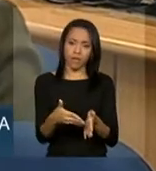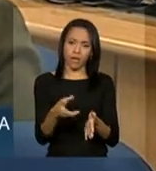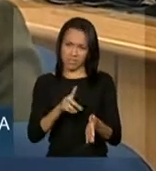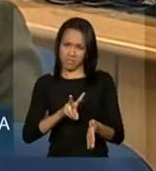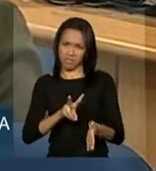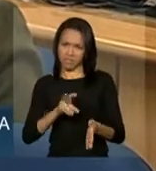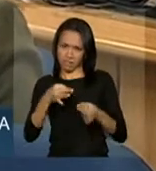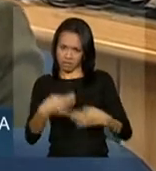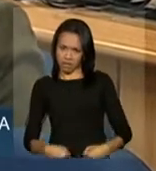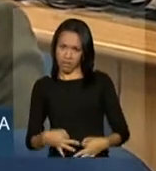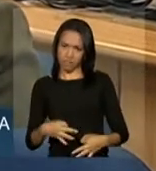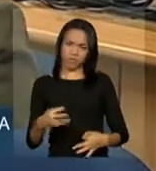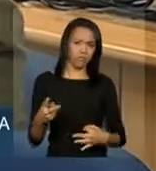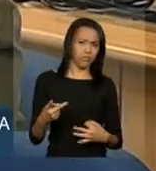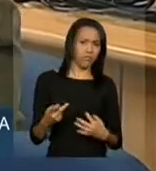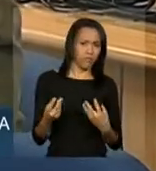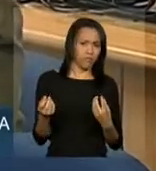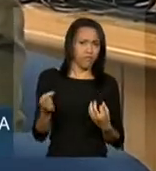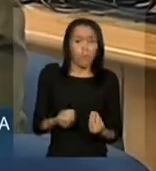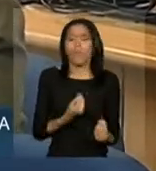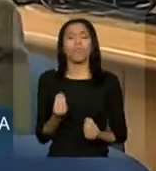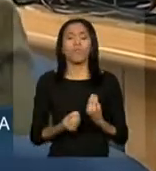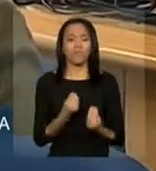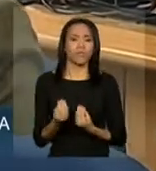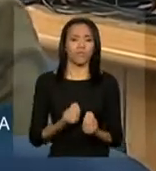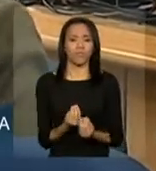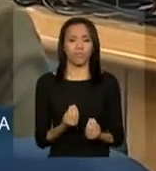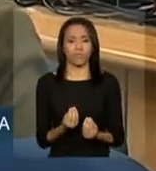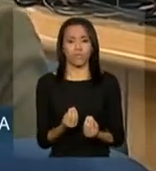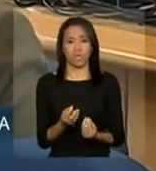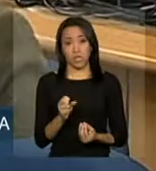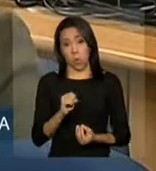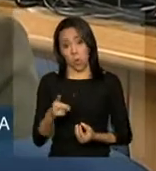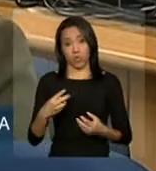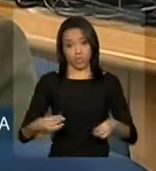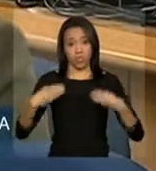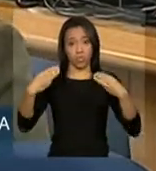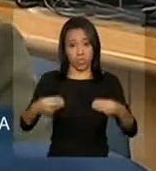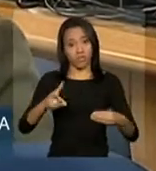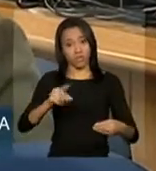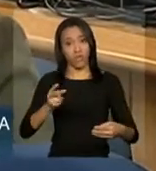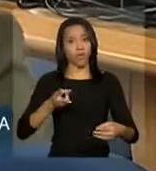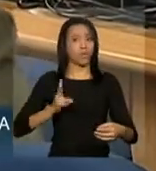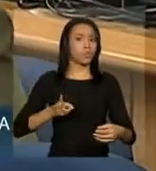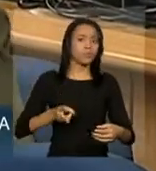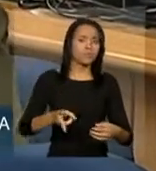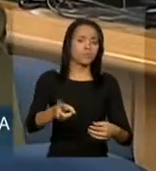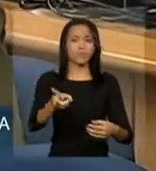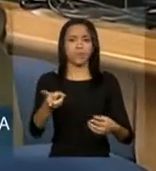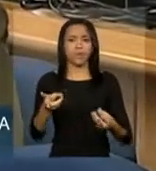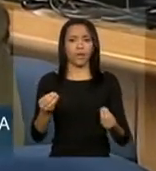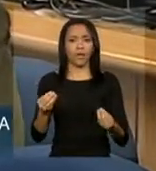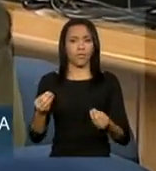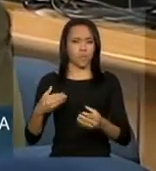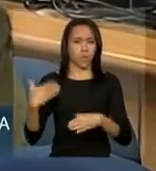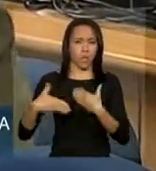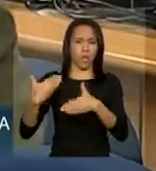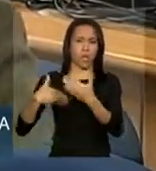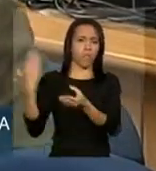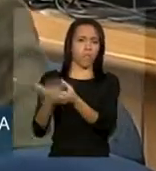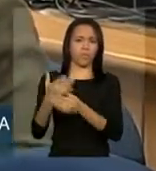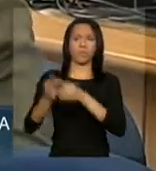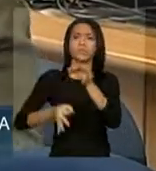vale funciona mesmo se ou se o ministério vai continuar recorrendo das outras ações que correm na justiça respeito